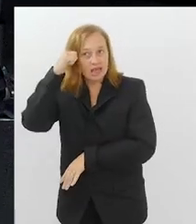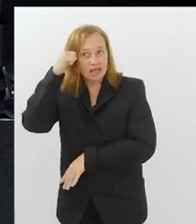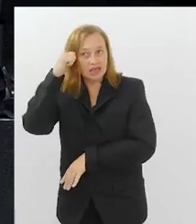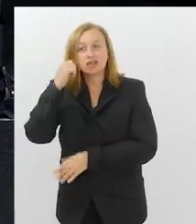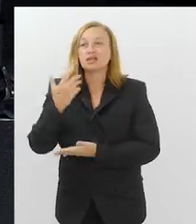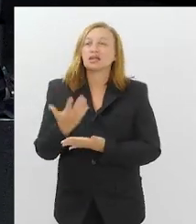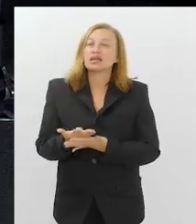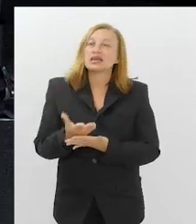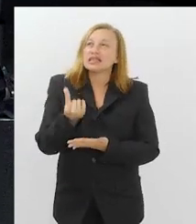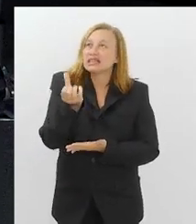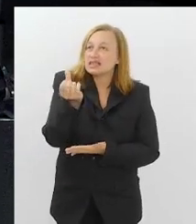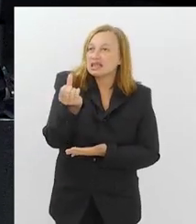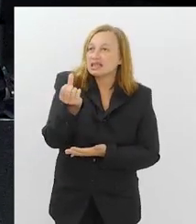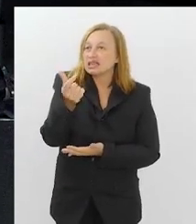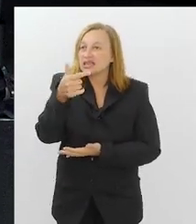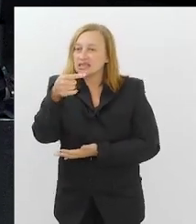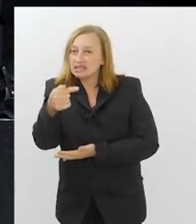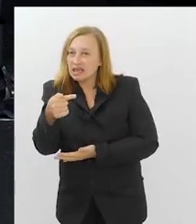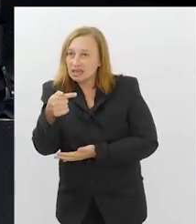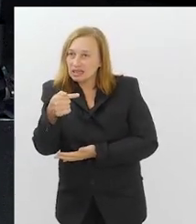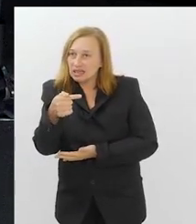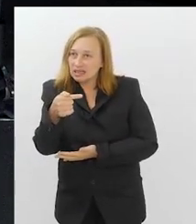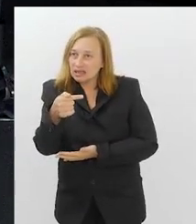mulheres negras correspondem a